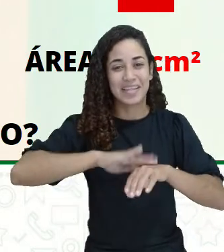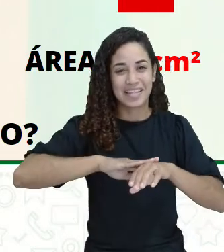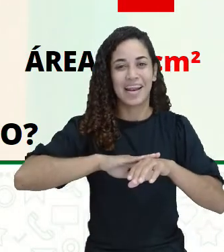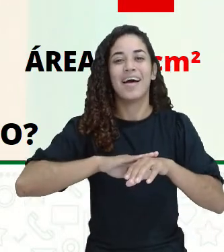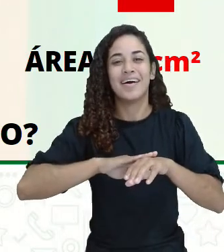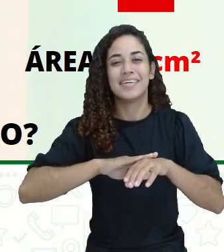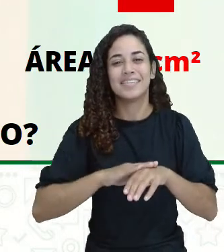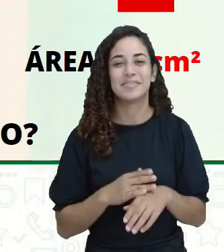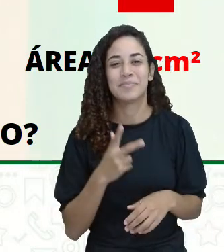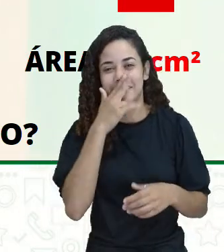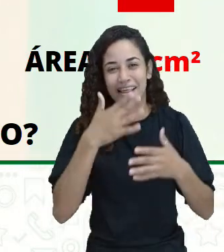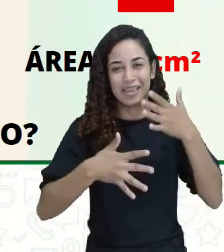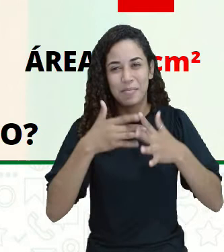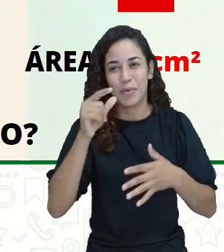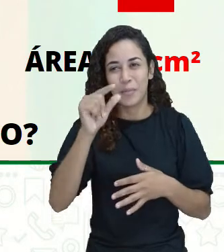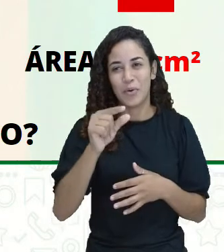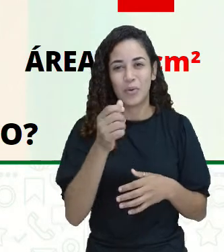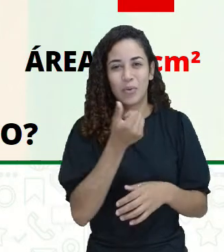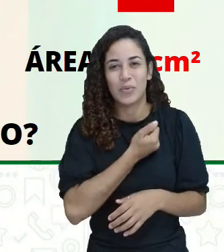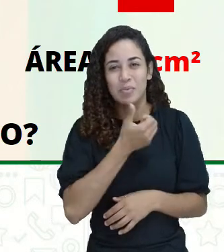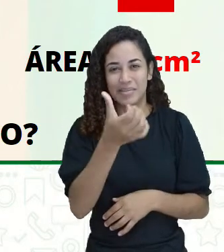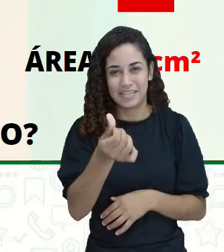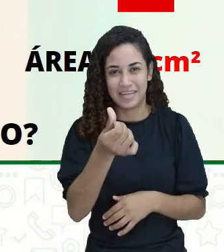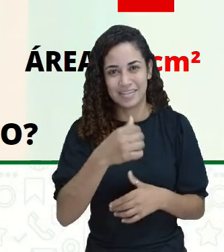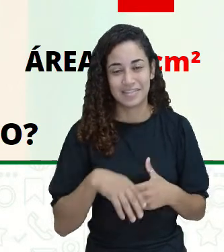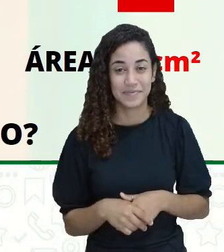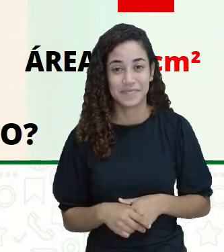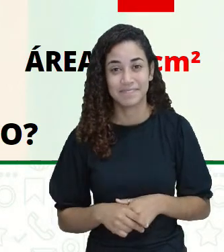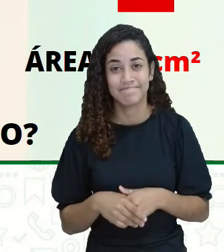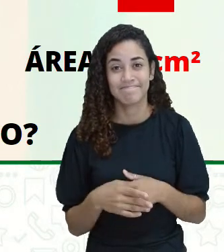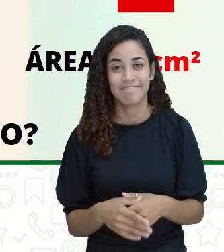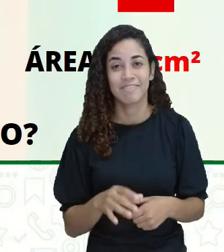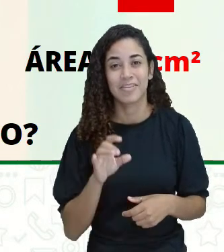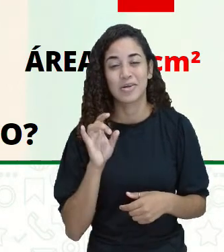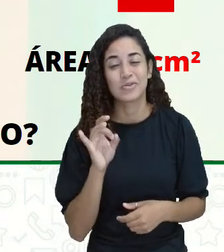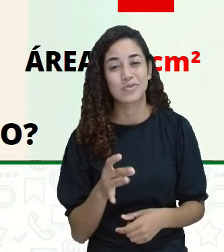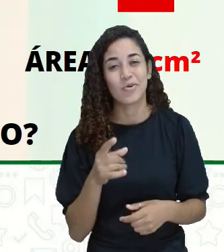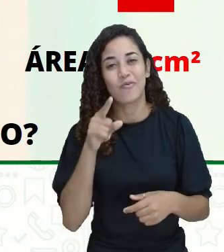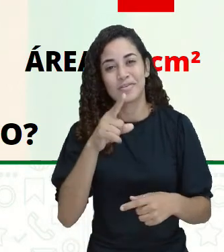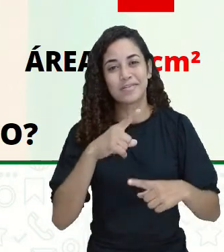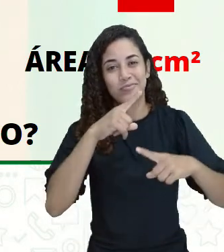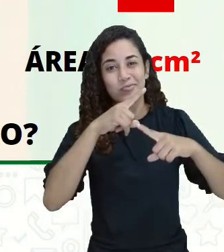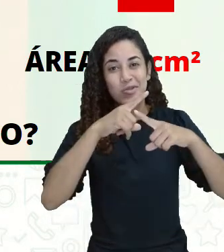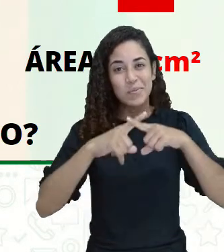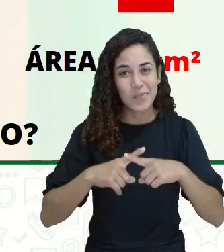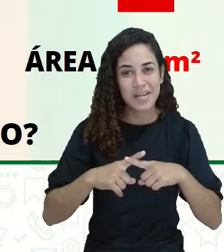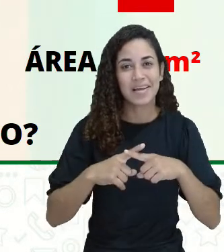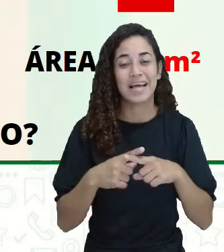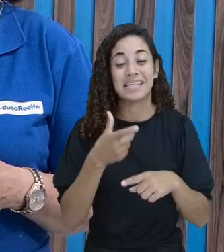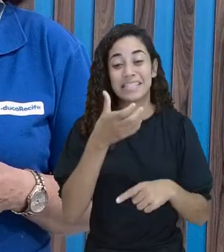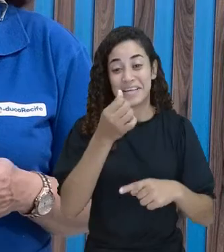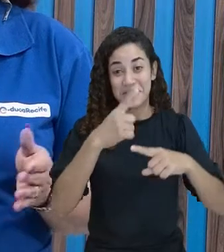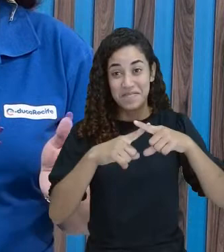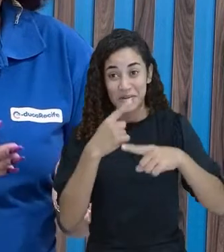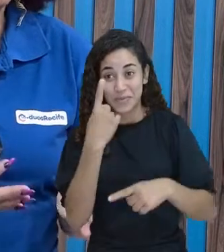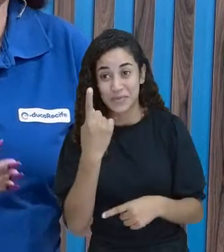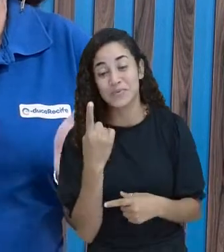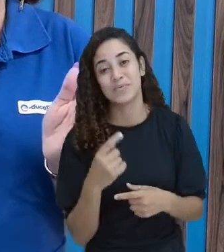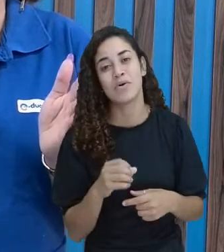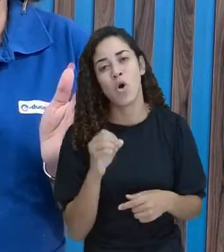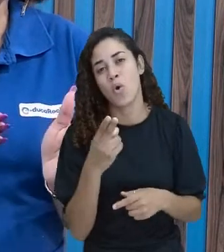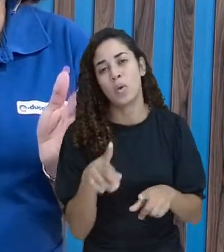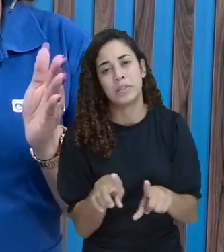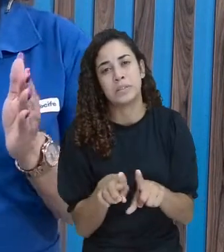quadrados, certo? Então, era só você multiplicar 6 vezes 1, né? Ou então